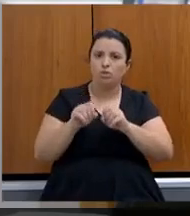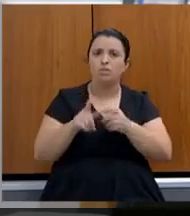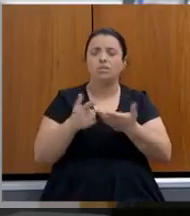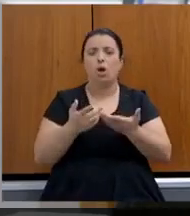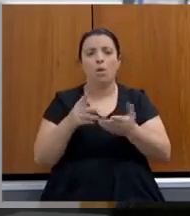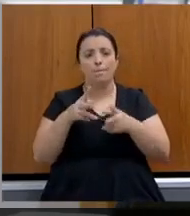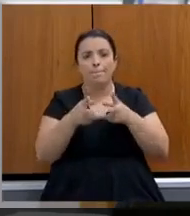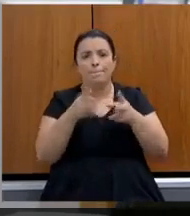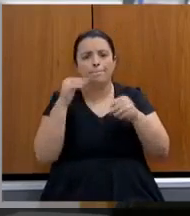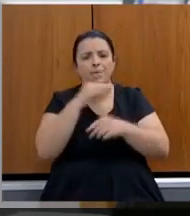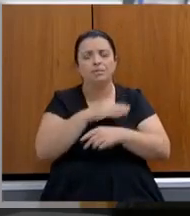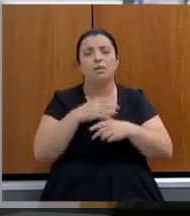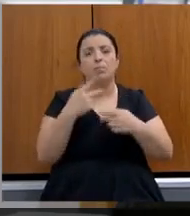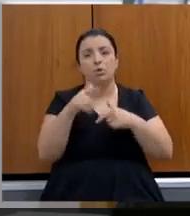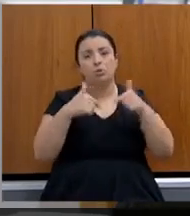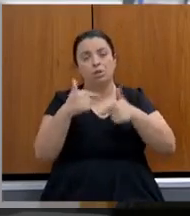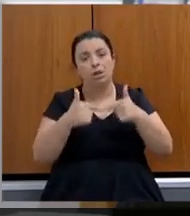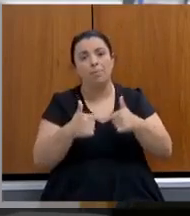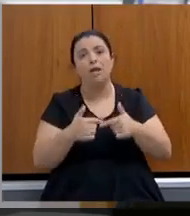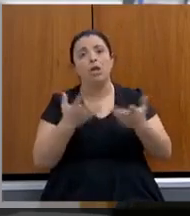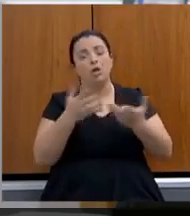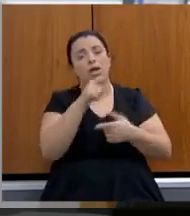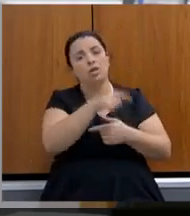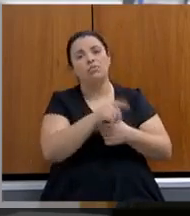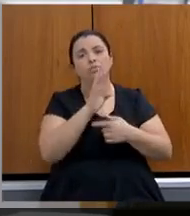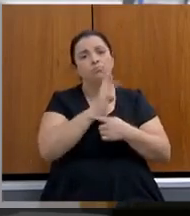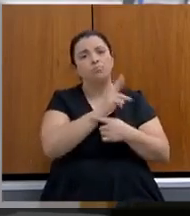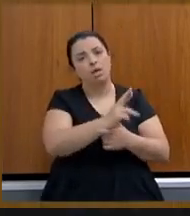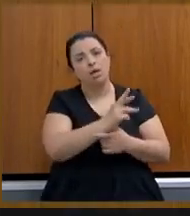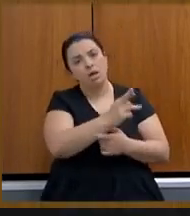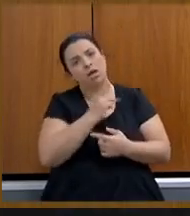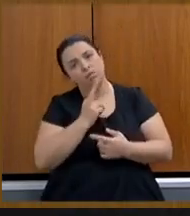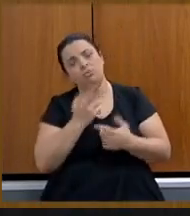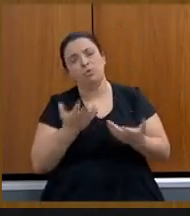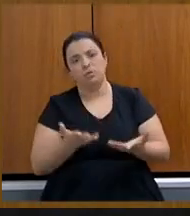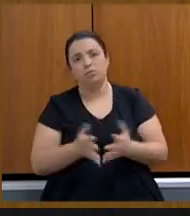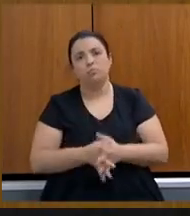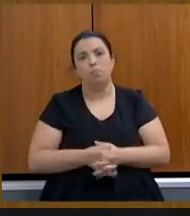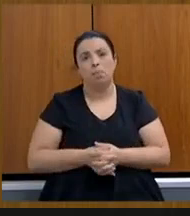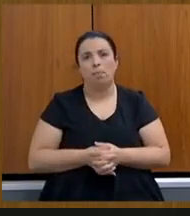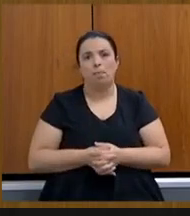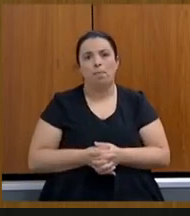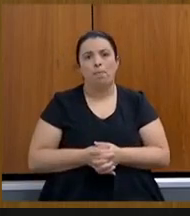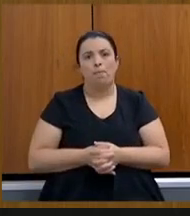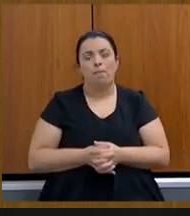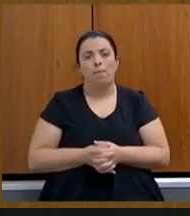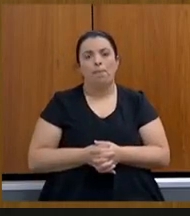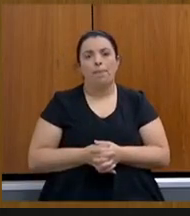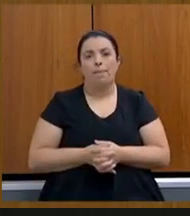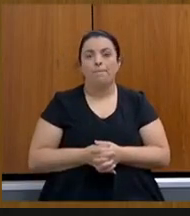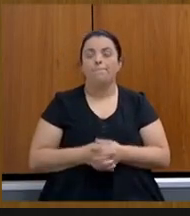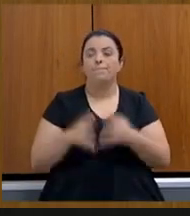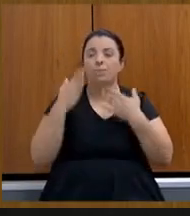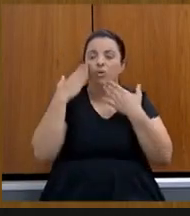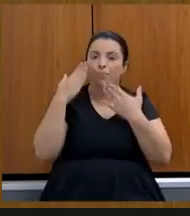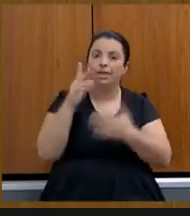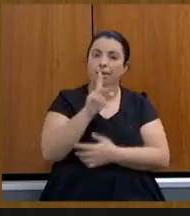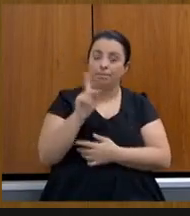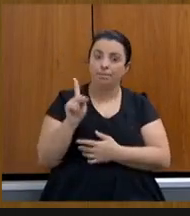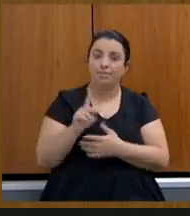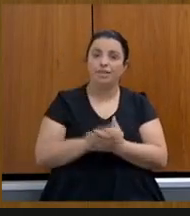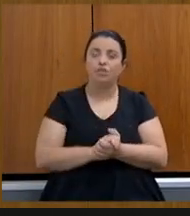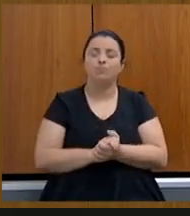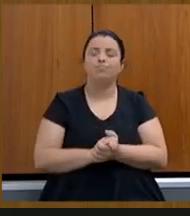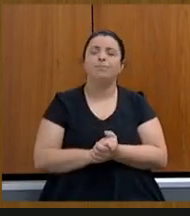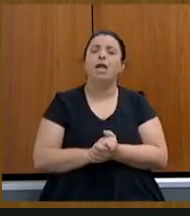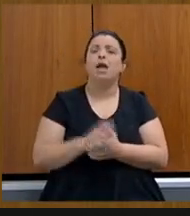e Tecnologia que da casa e passo para senhora para suas considerações G1 é muito obrigada Presidente só